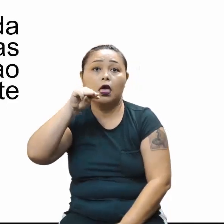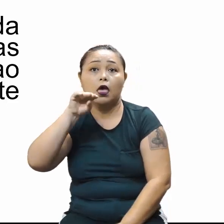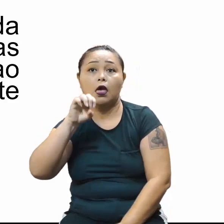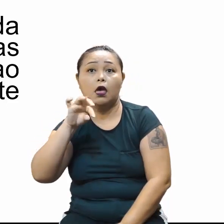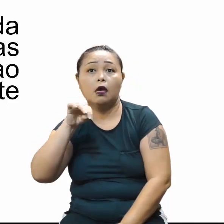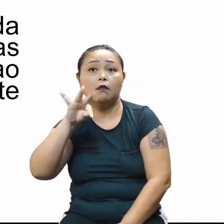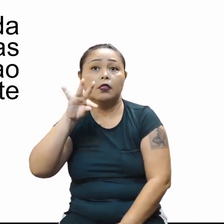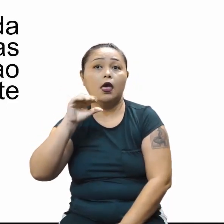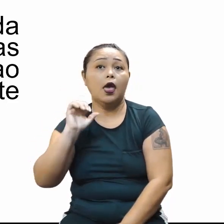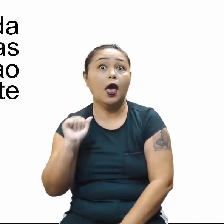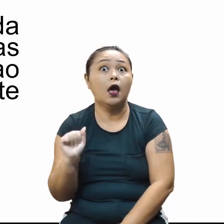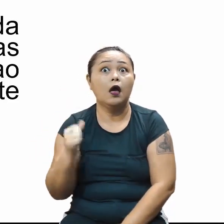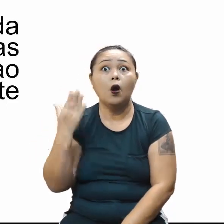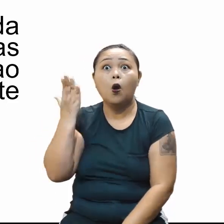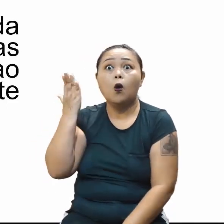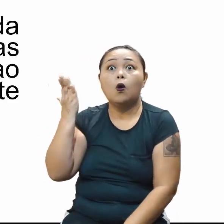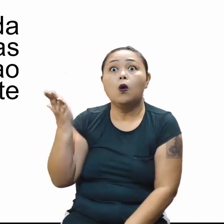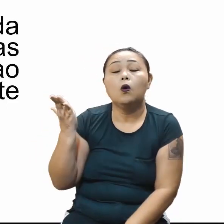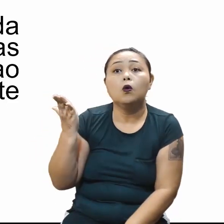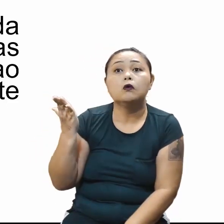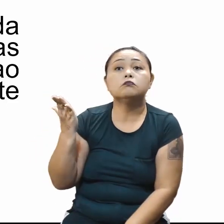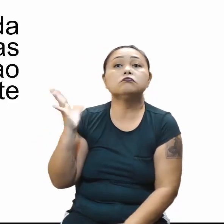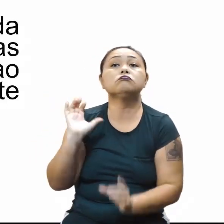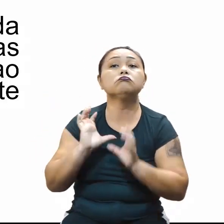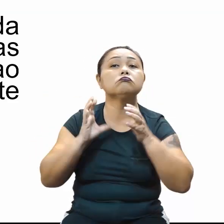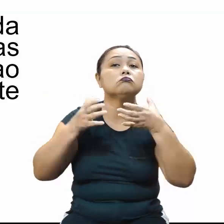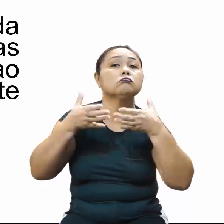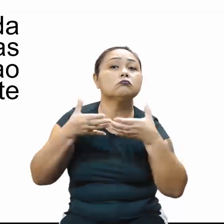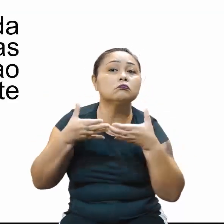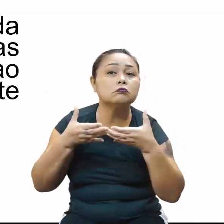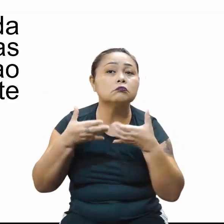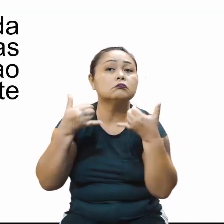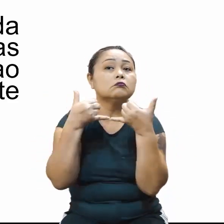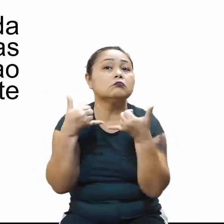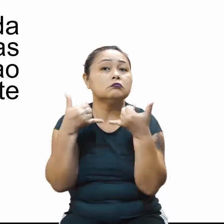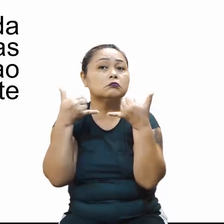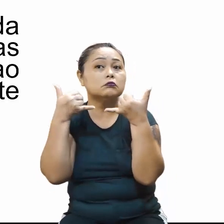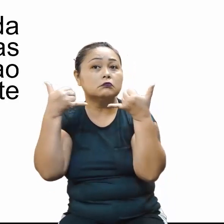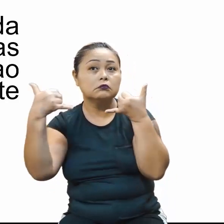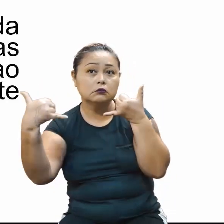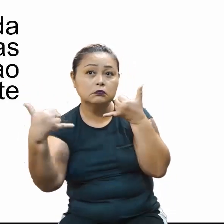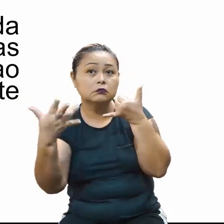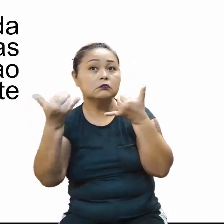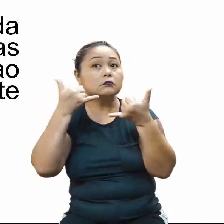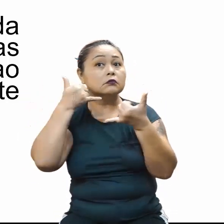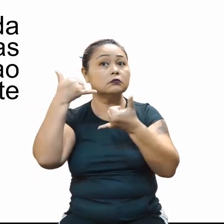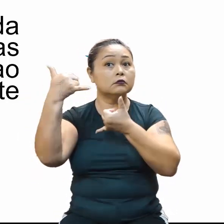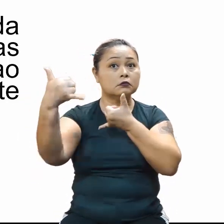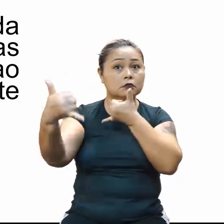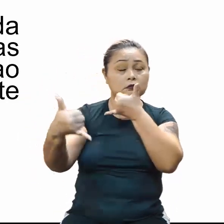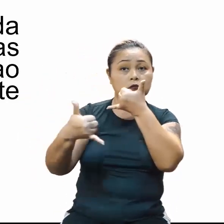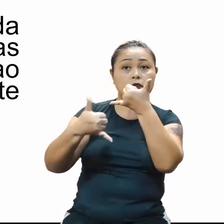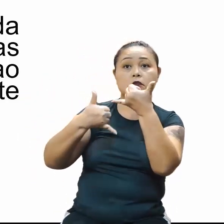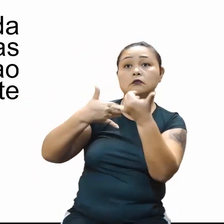SLTMTA. Olha aí, Comissão das Linhas Telegráficas do Mato